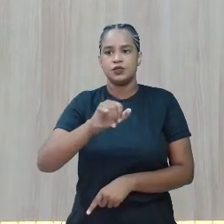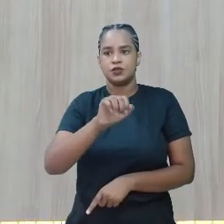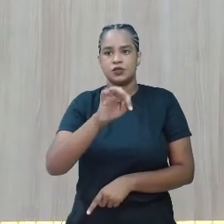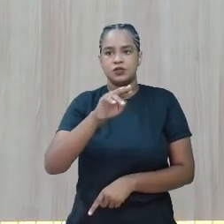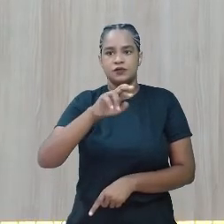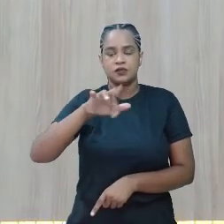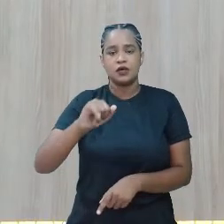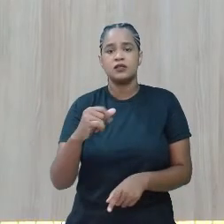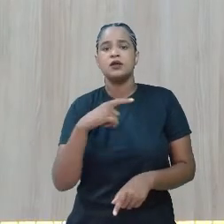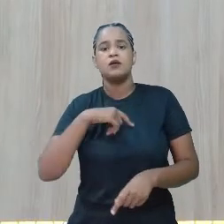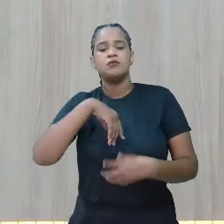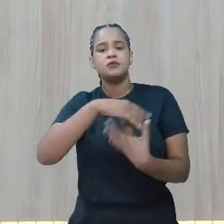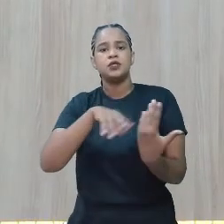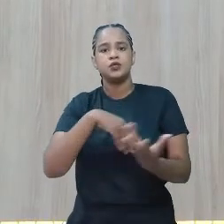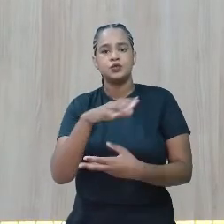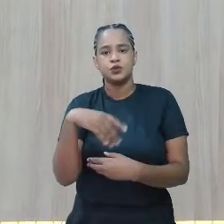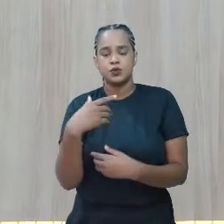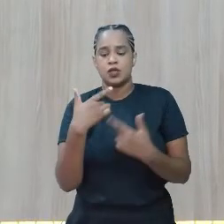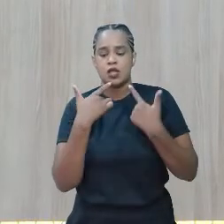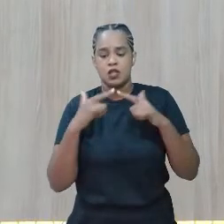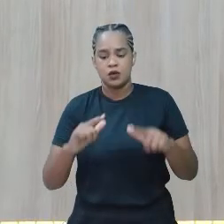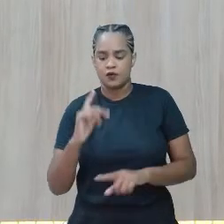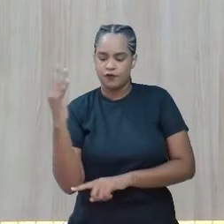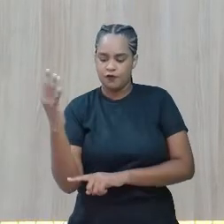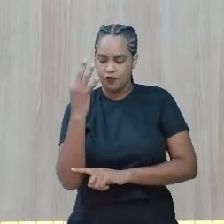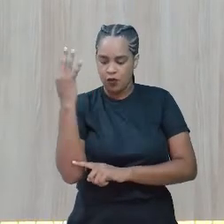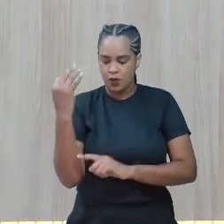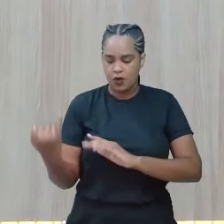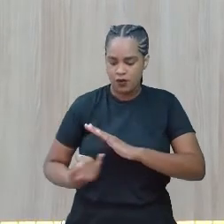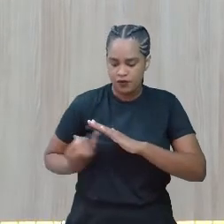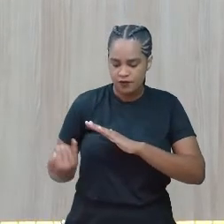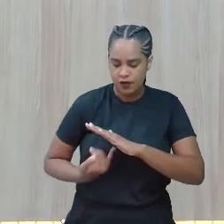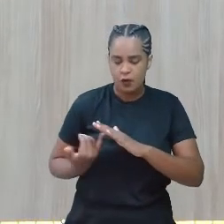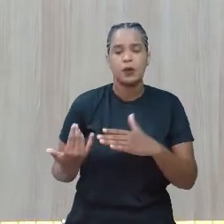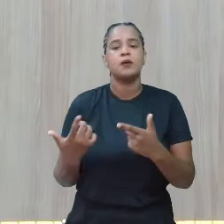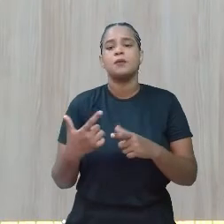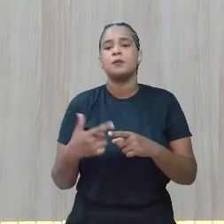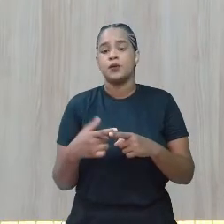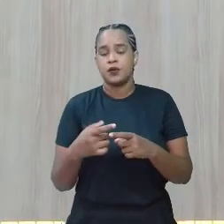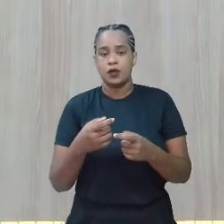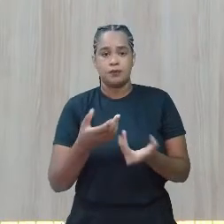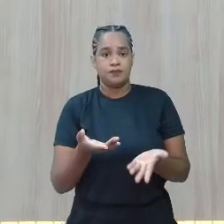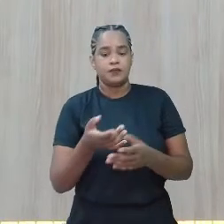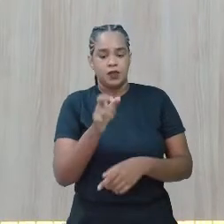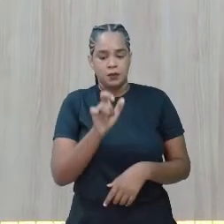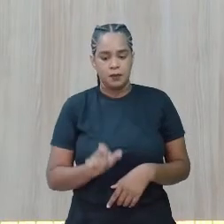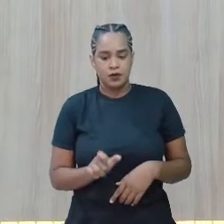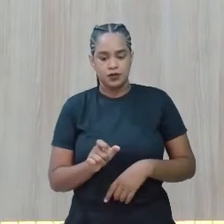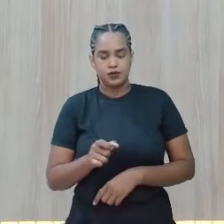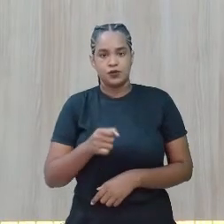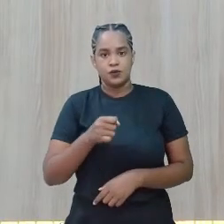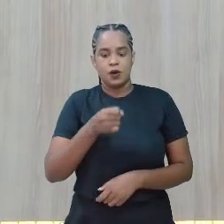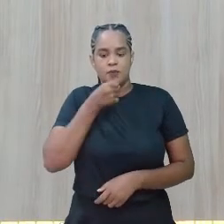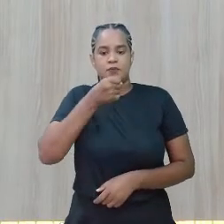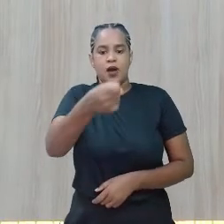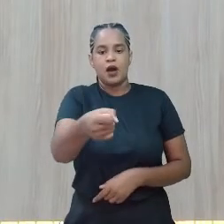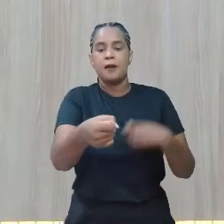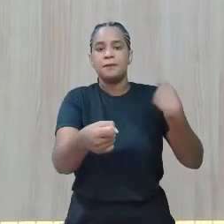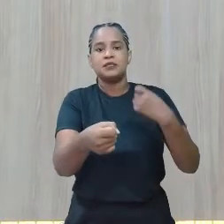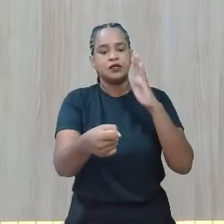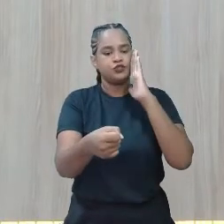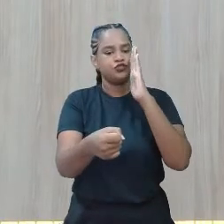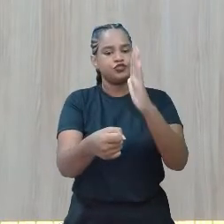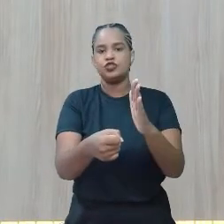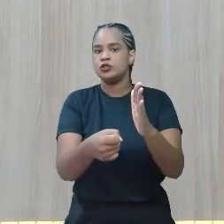com informal, porque o entrevistador, ele deve ser claro, usar uma linguagem direta e